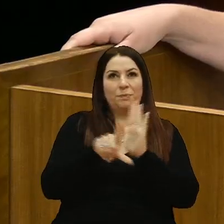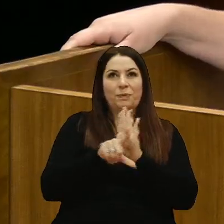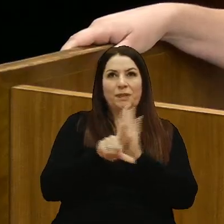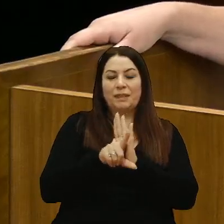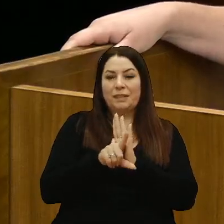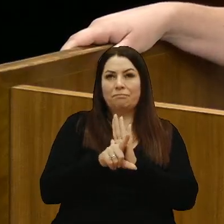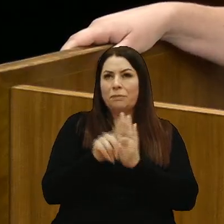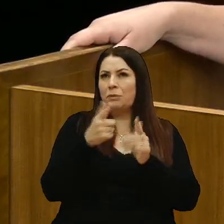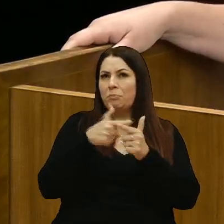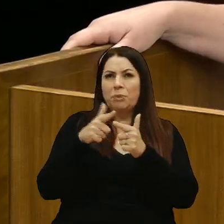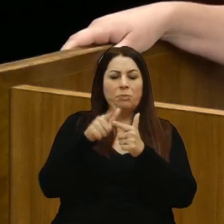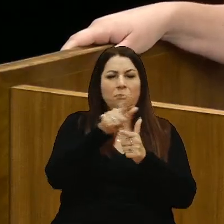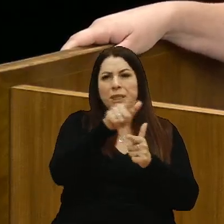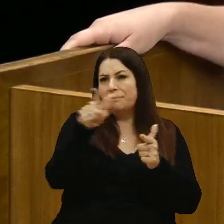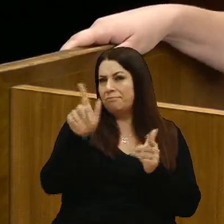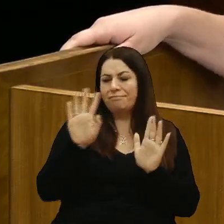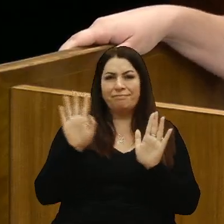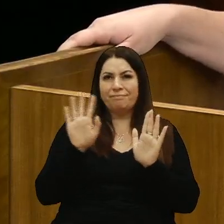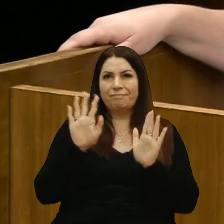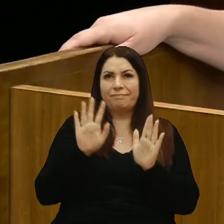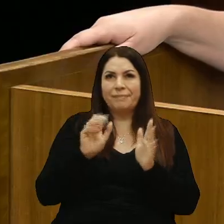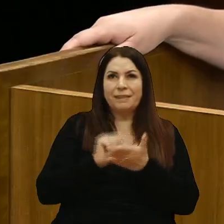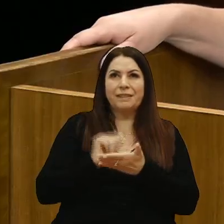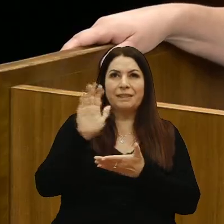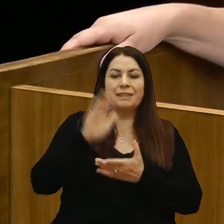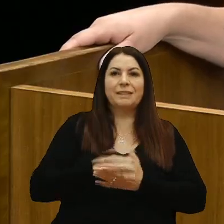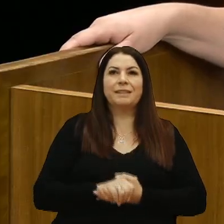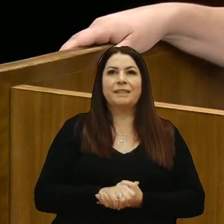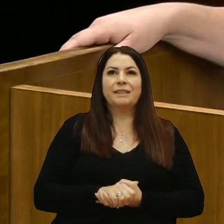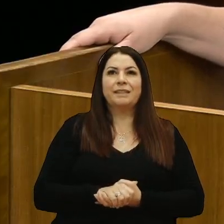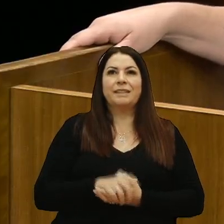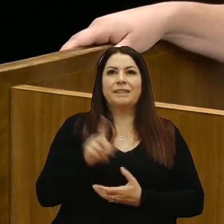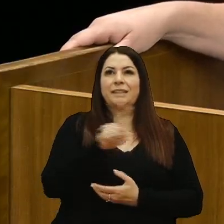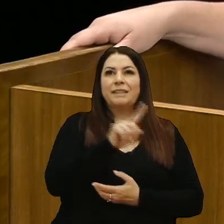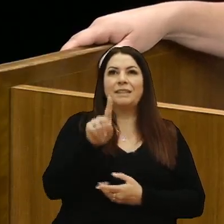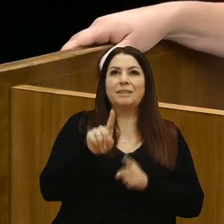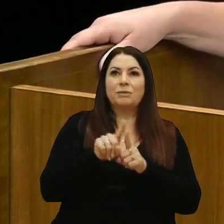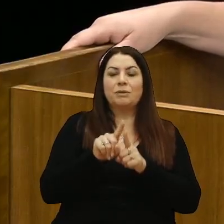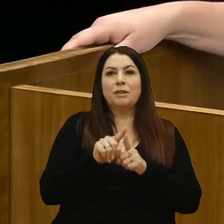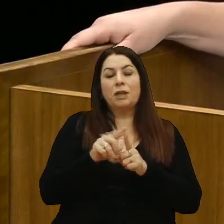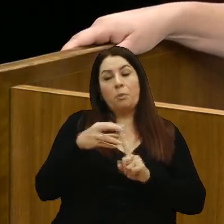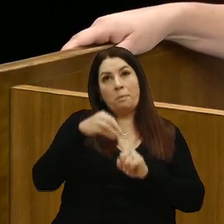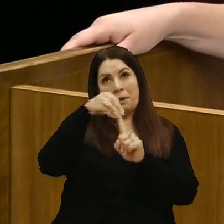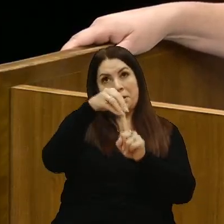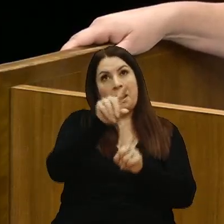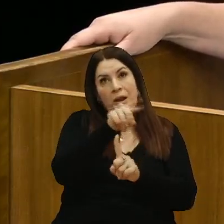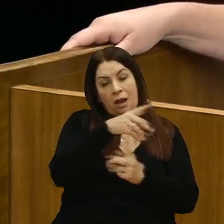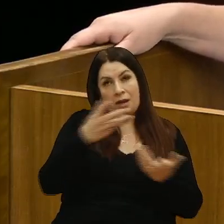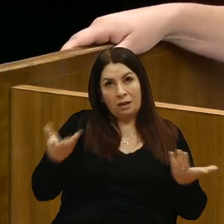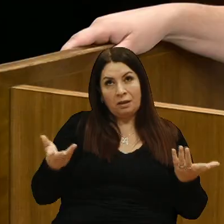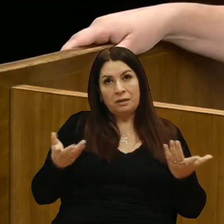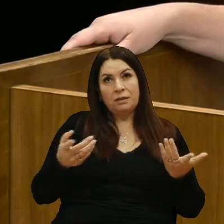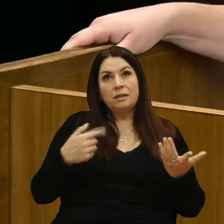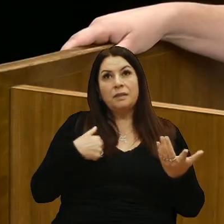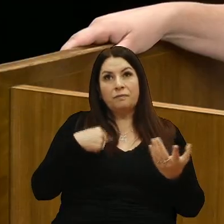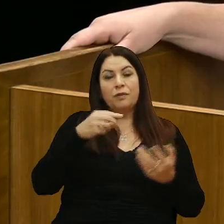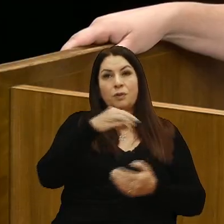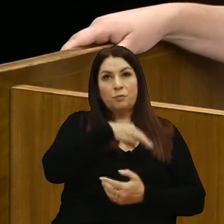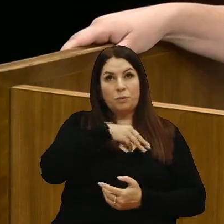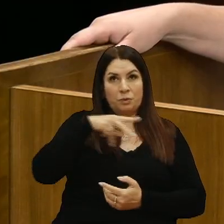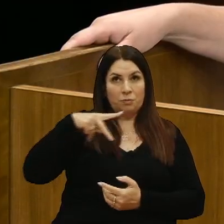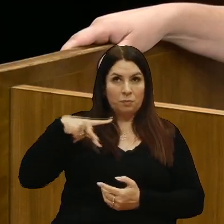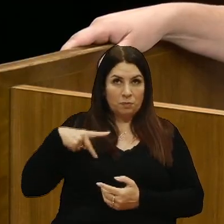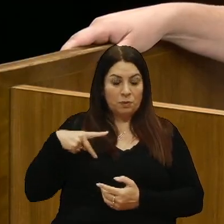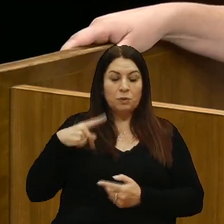legislação, não tem problema de a gente Declaração não de líder colocar do em PL, discussão aqui. É uma prioridade, mas eu vou ir no Ministério Público,